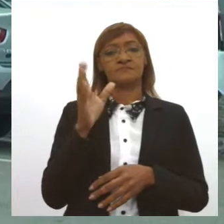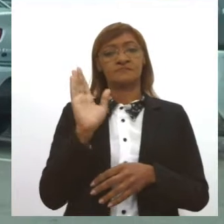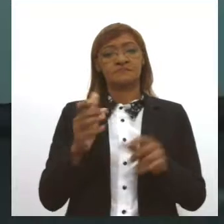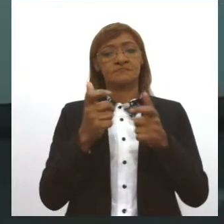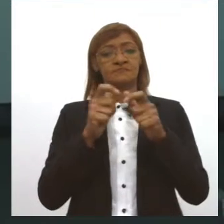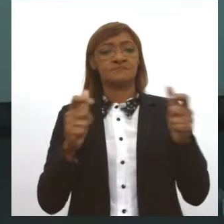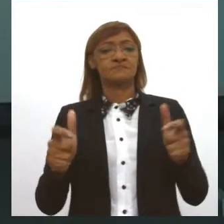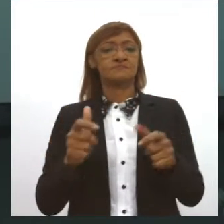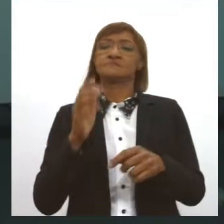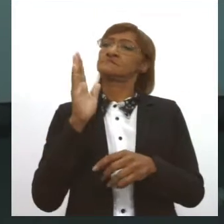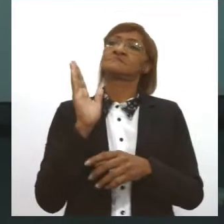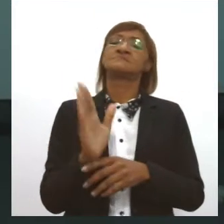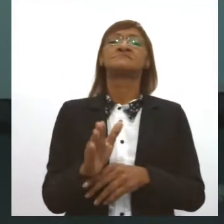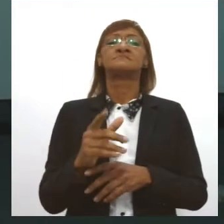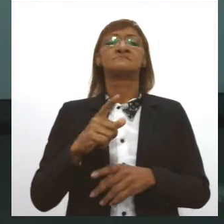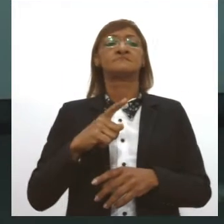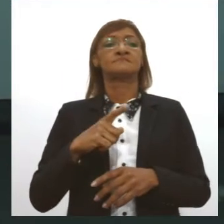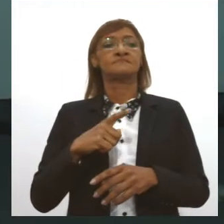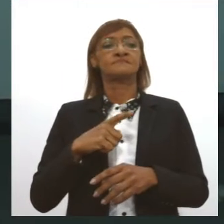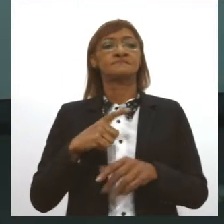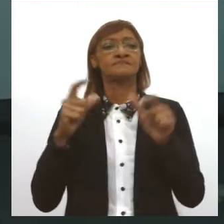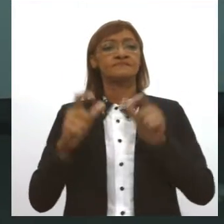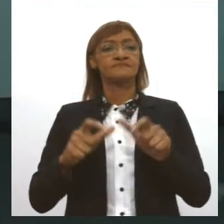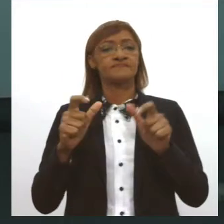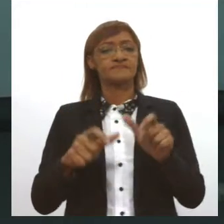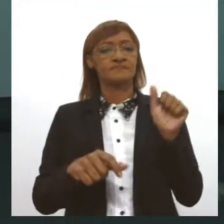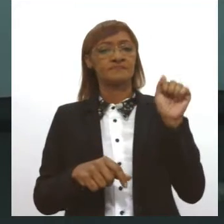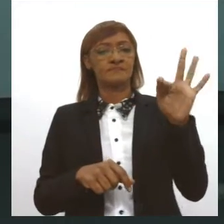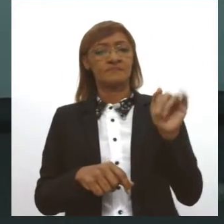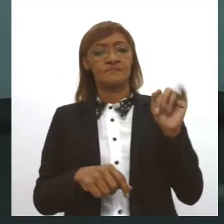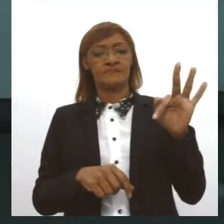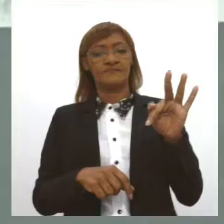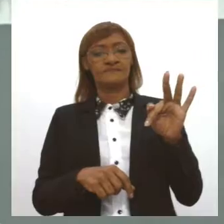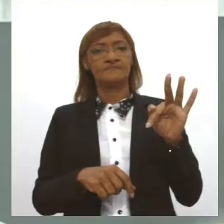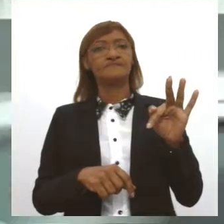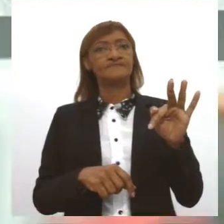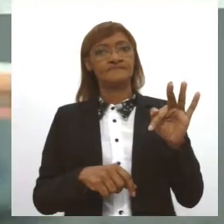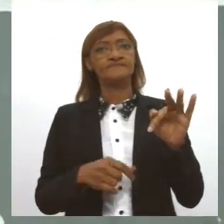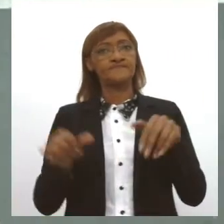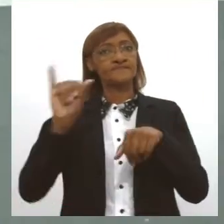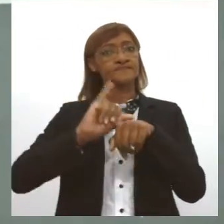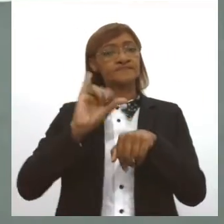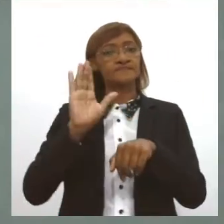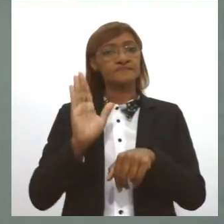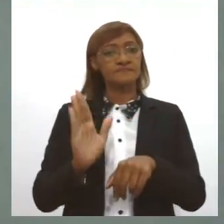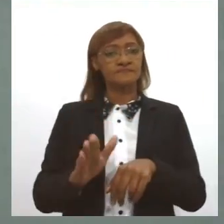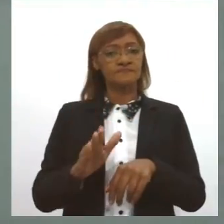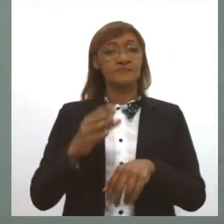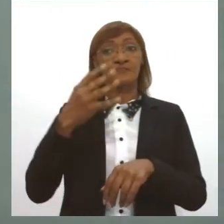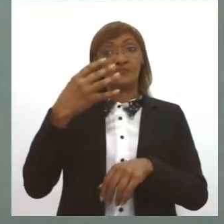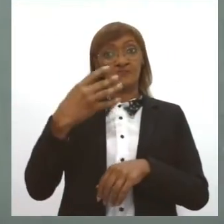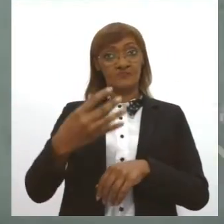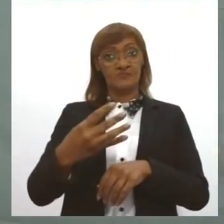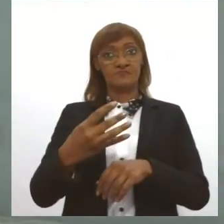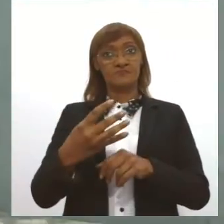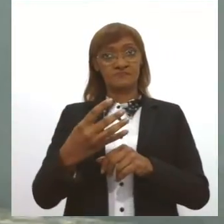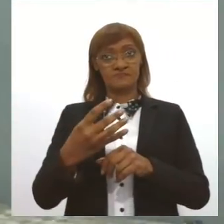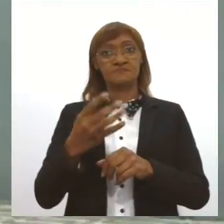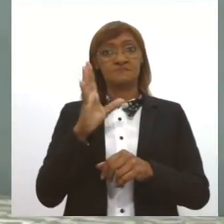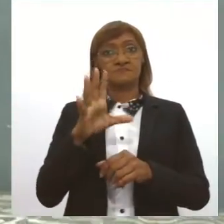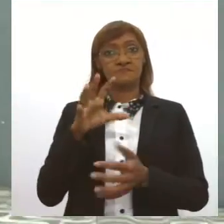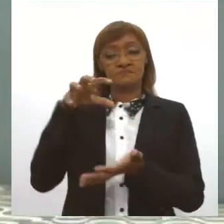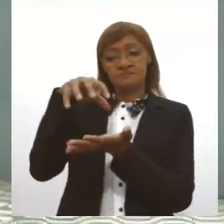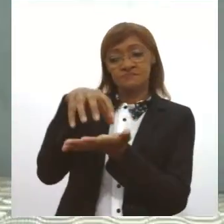Fernando Franco, que funciona no Conjunto Augusto Franco, na zona sul da capital, 4 contêineres estão sendo preparados